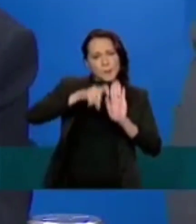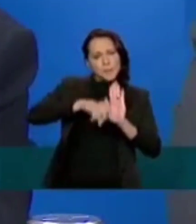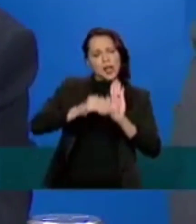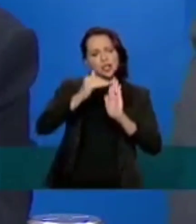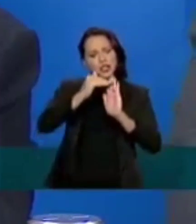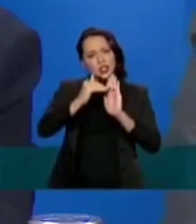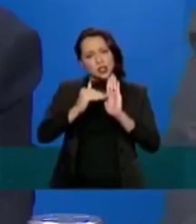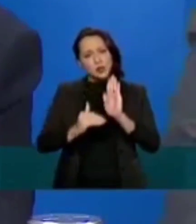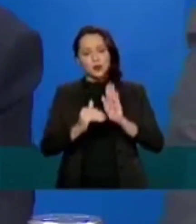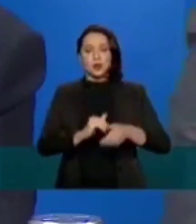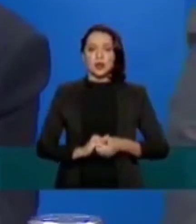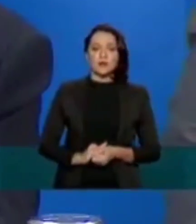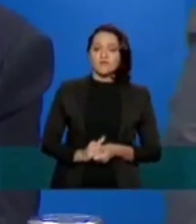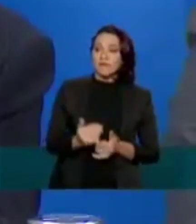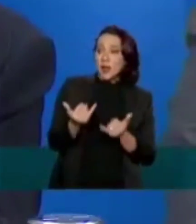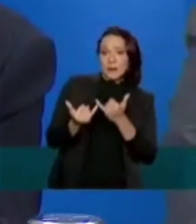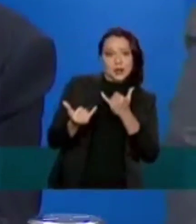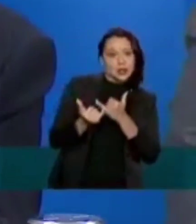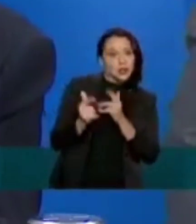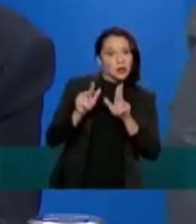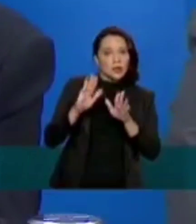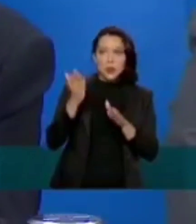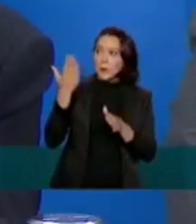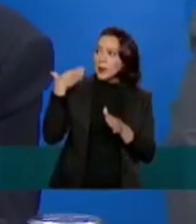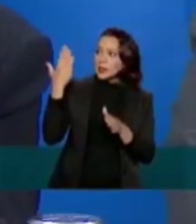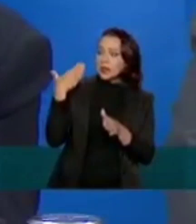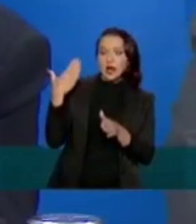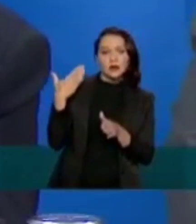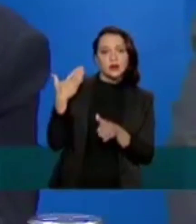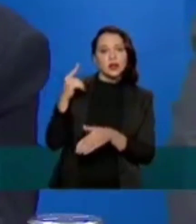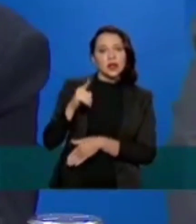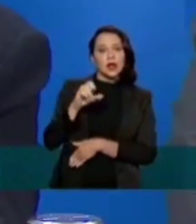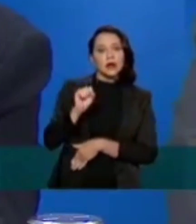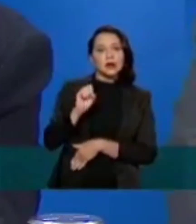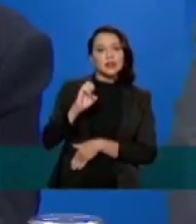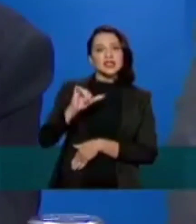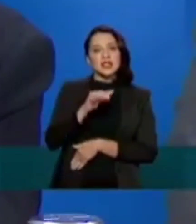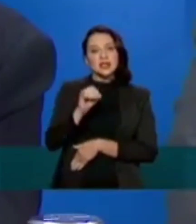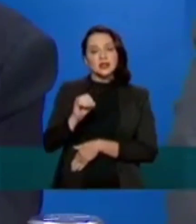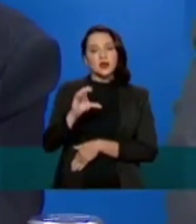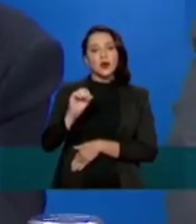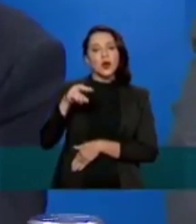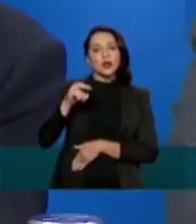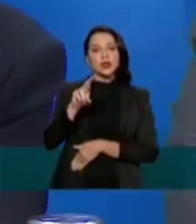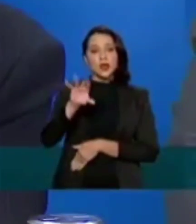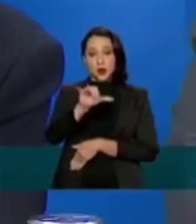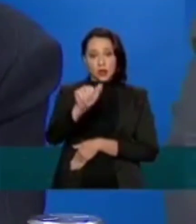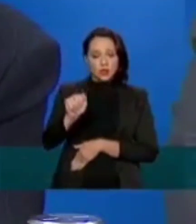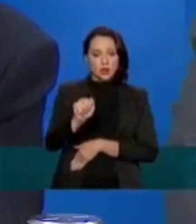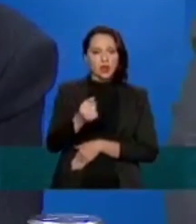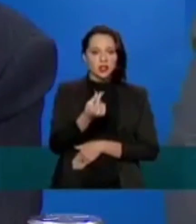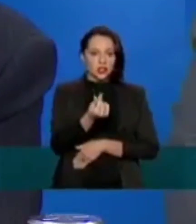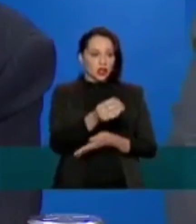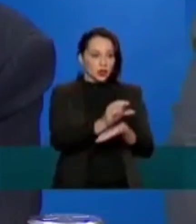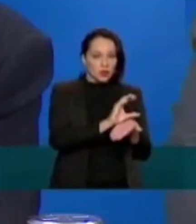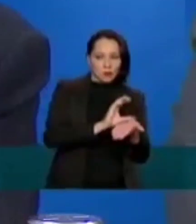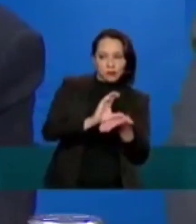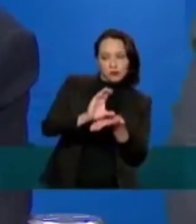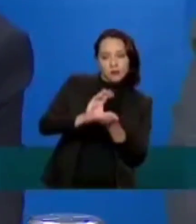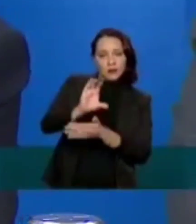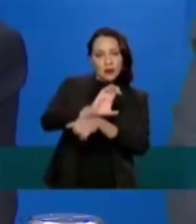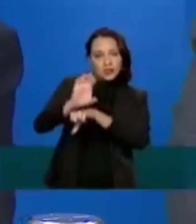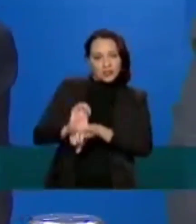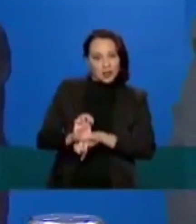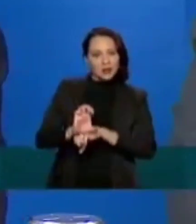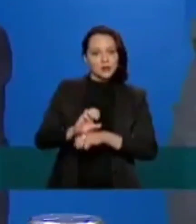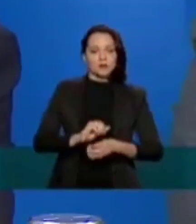estamos fazendo. E é muito parecido com o que aconteceu lá atrás com a cessão onerosa. Nós, na verdade, transferimos recursos para estados. Então,